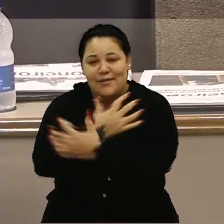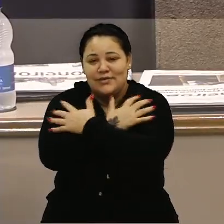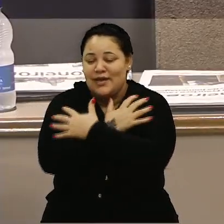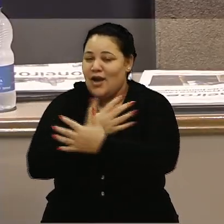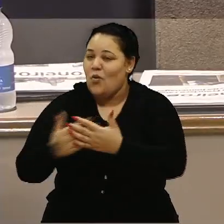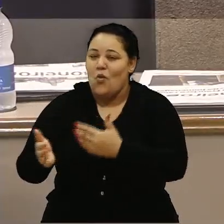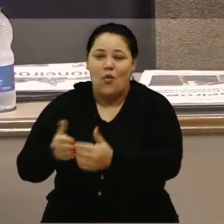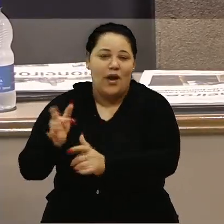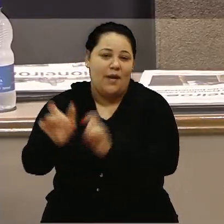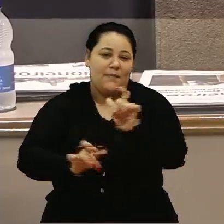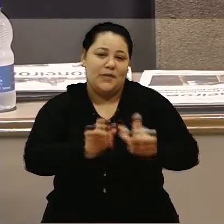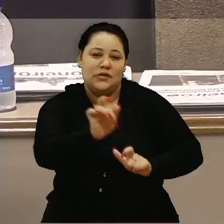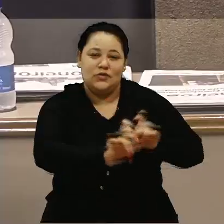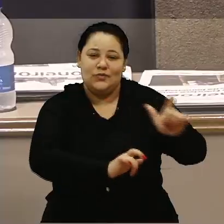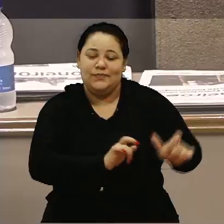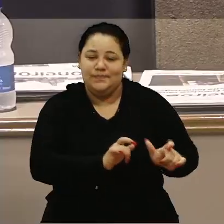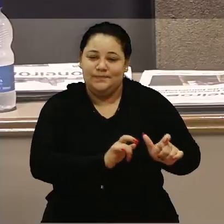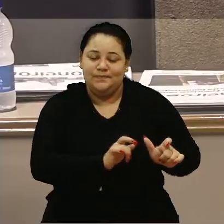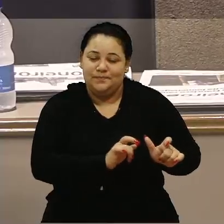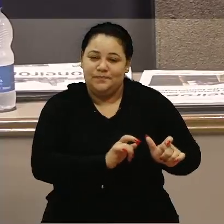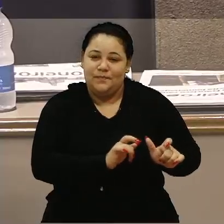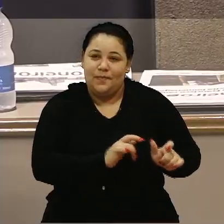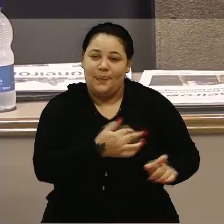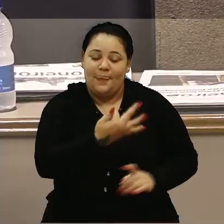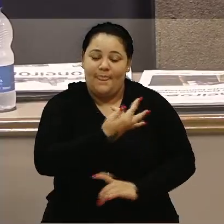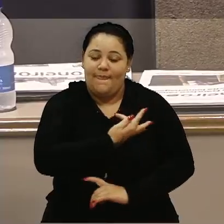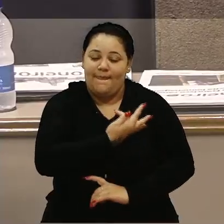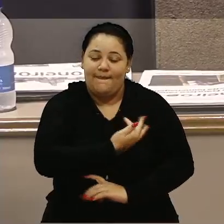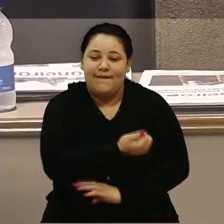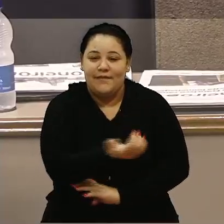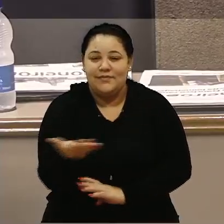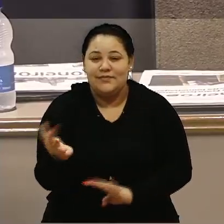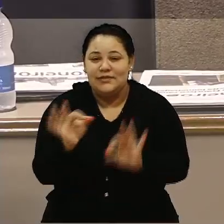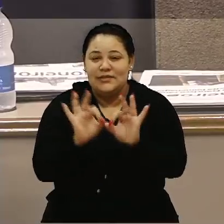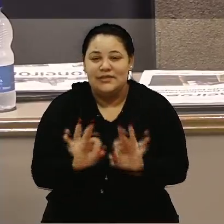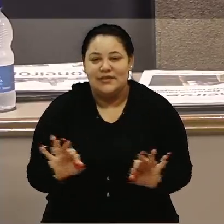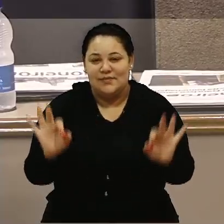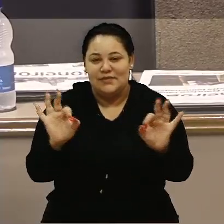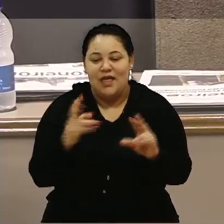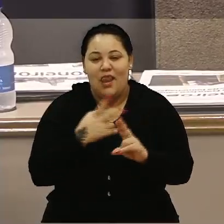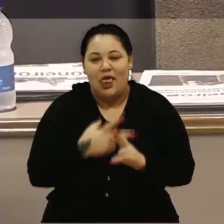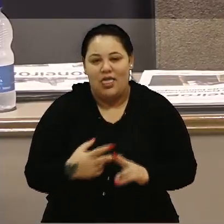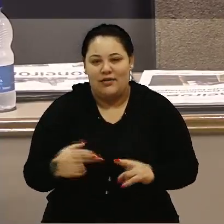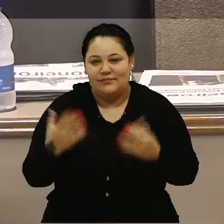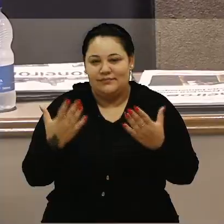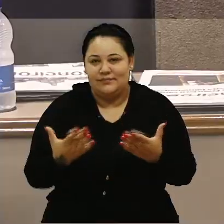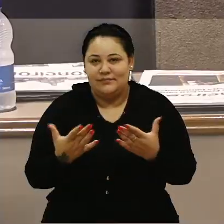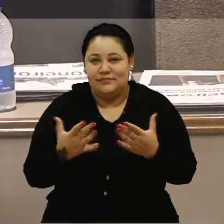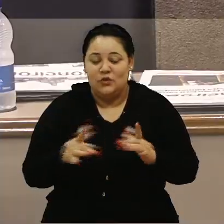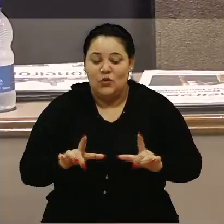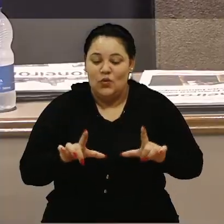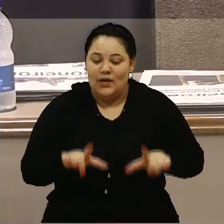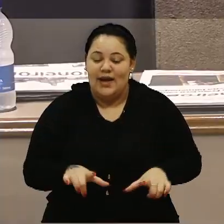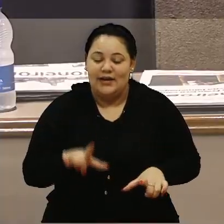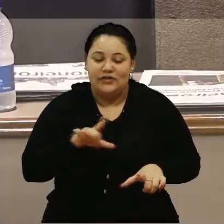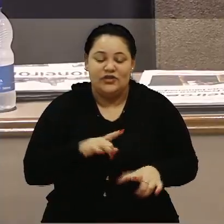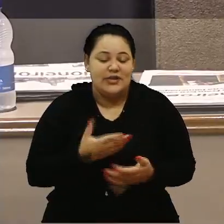o que ele oferecia era simples, e por isso tão raro, um lugar onde cabia todo